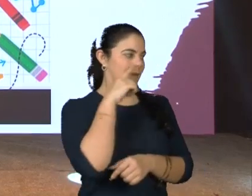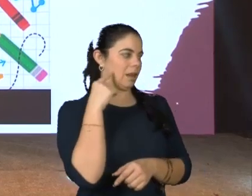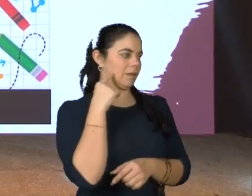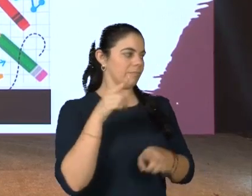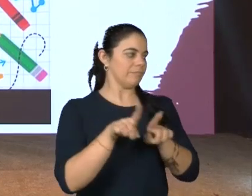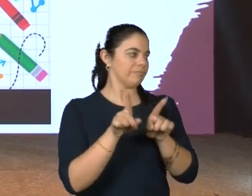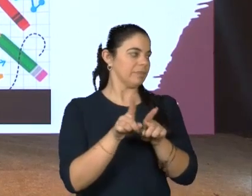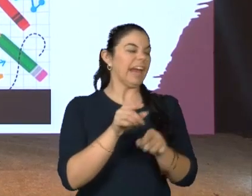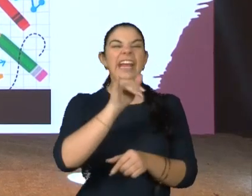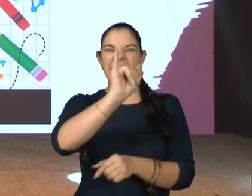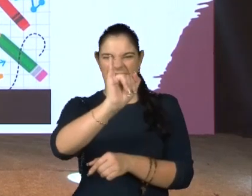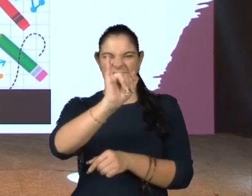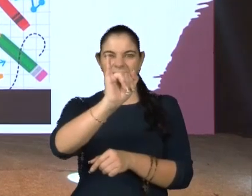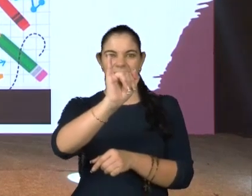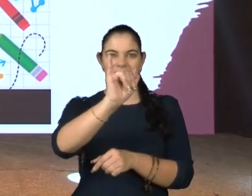E.